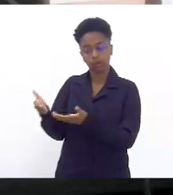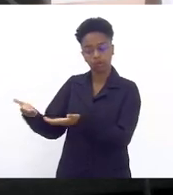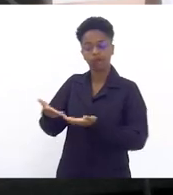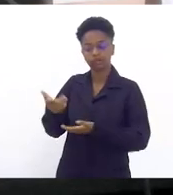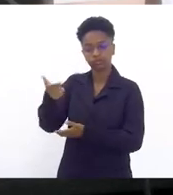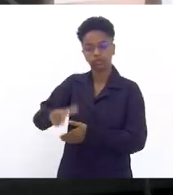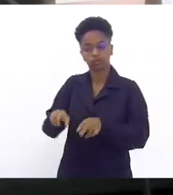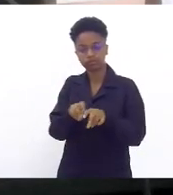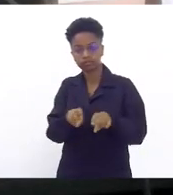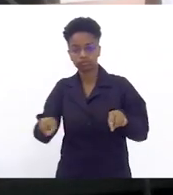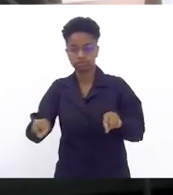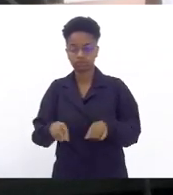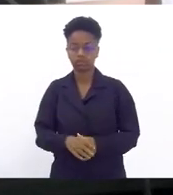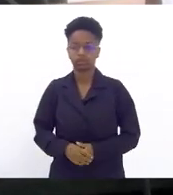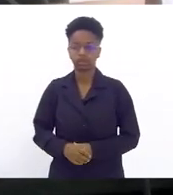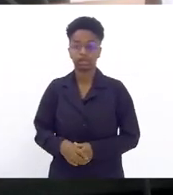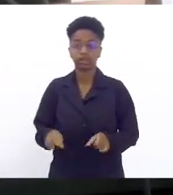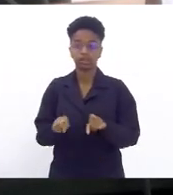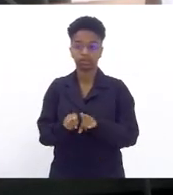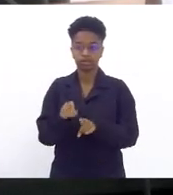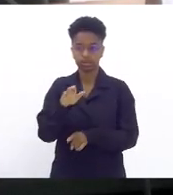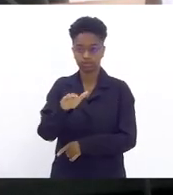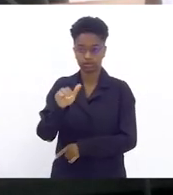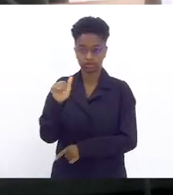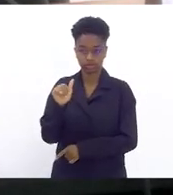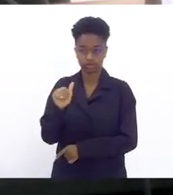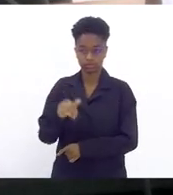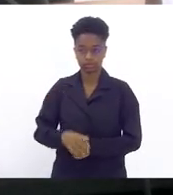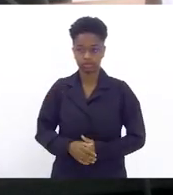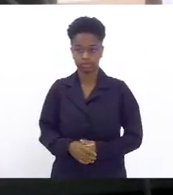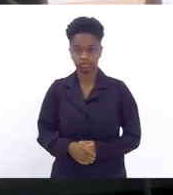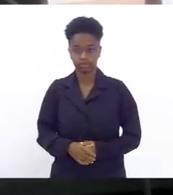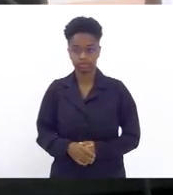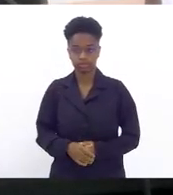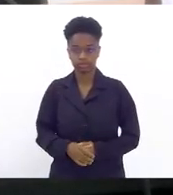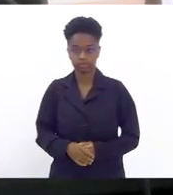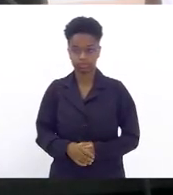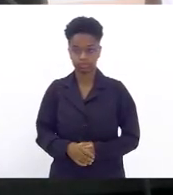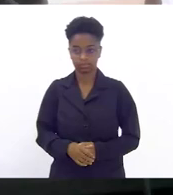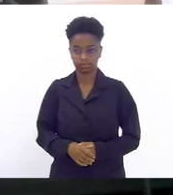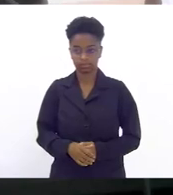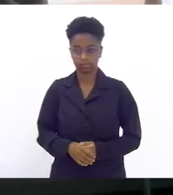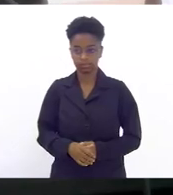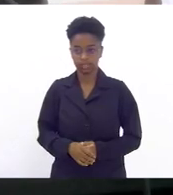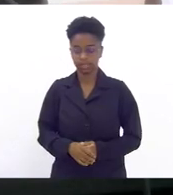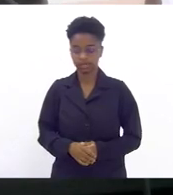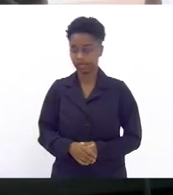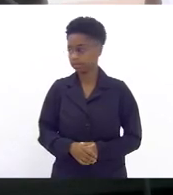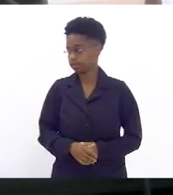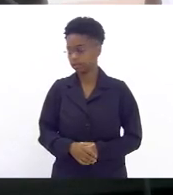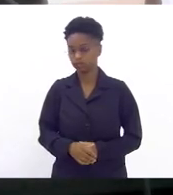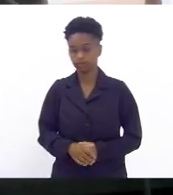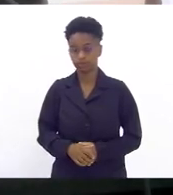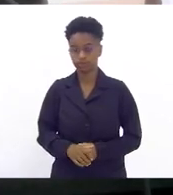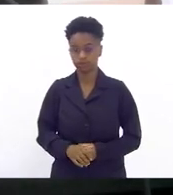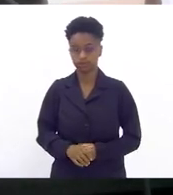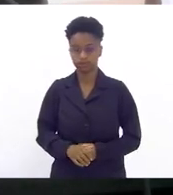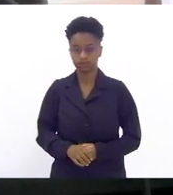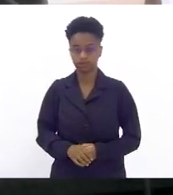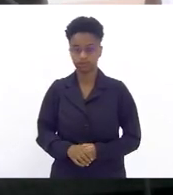convidar também a diretoria da Escola Técnica Estadual teatro Martins Pena